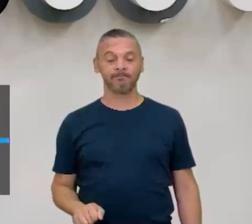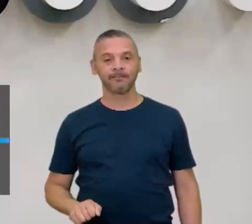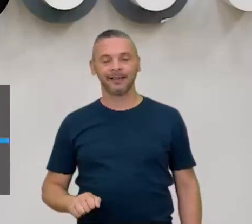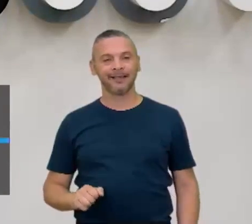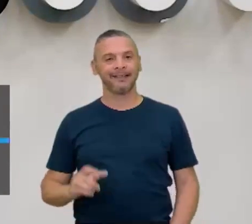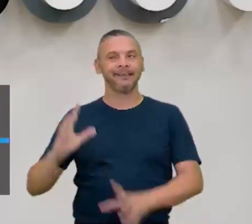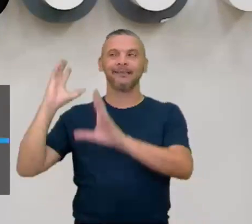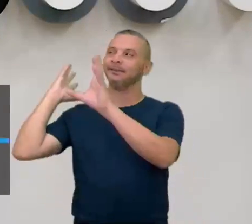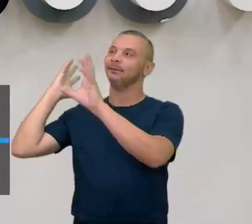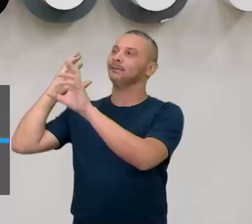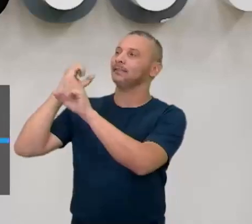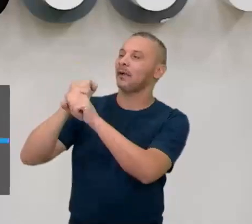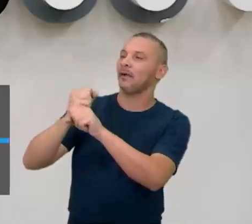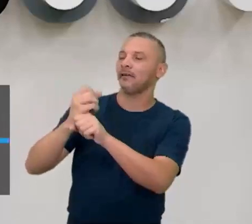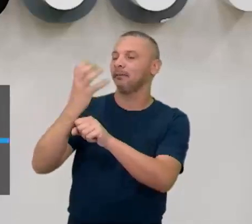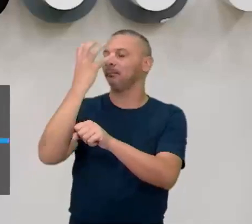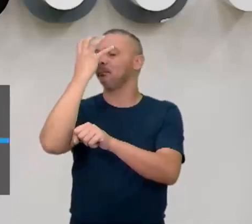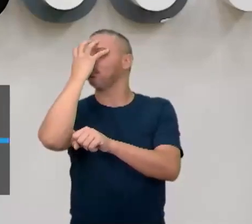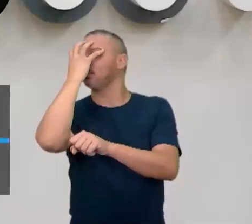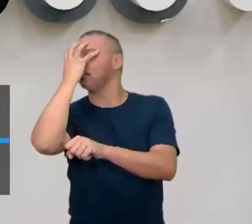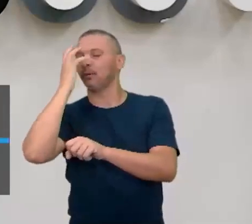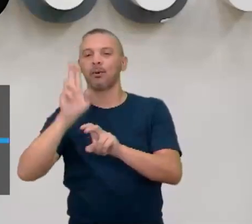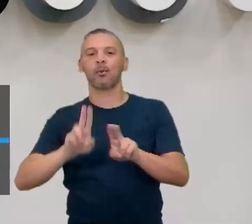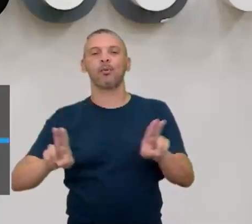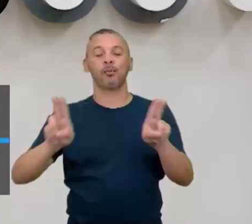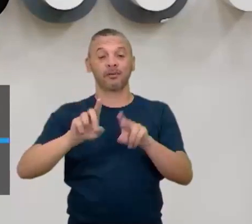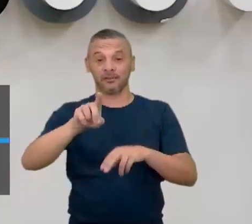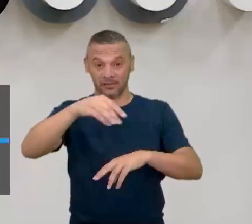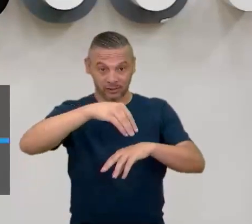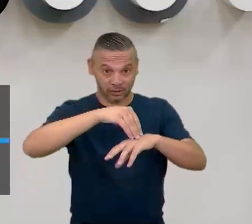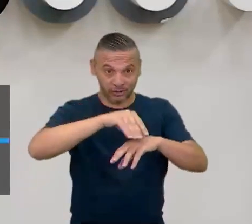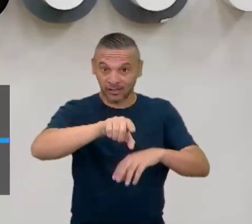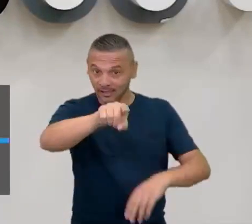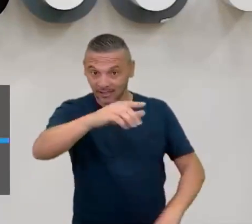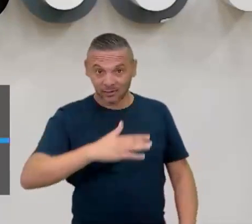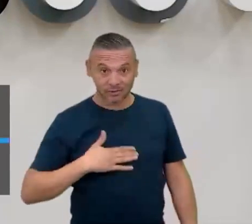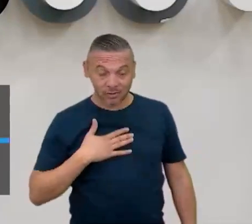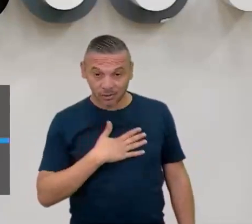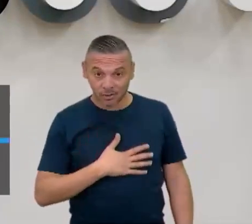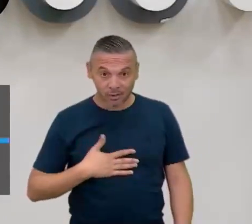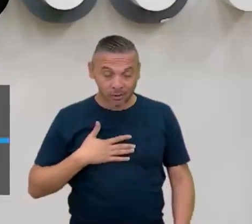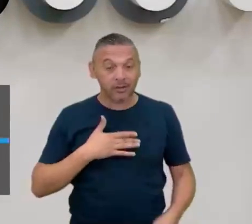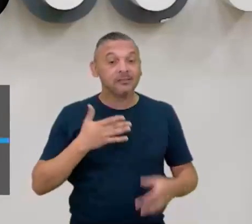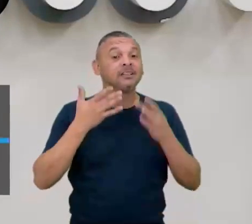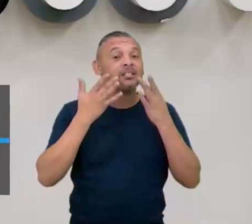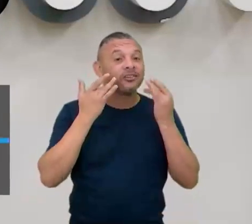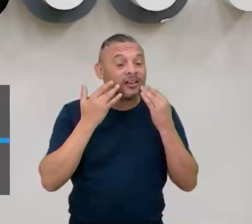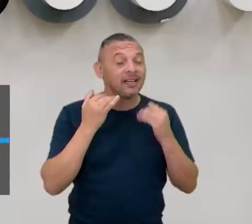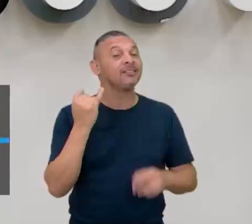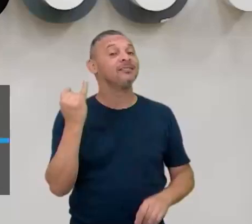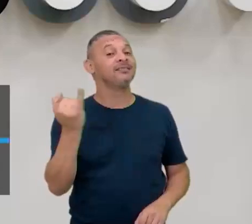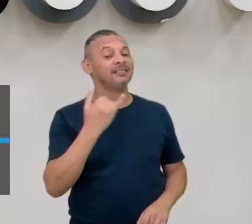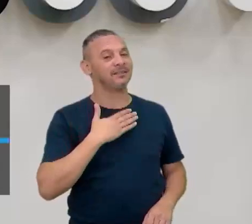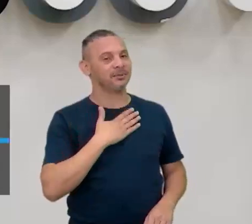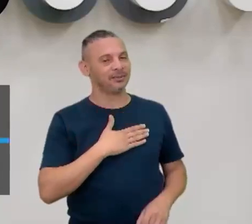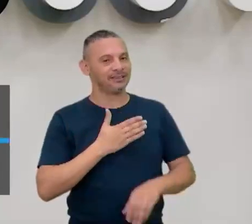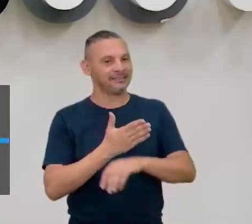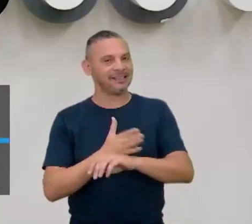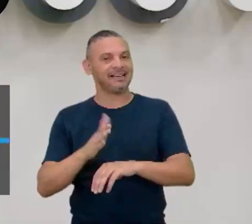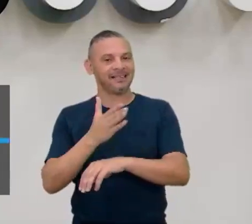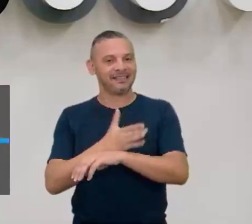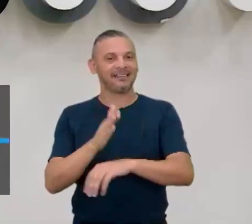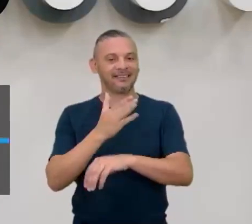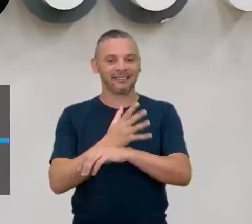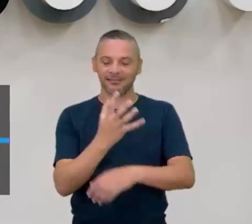é algo que eu gosto bastante também. É uma super dica aí para quem gosta de teatro aí. Trabalhar com máscaras gregas, trabalhar